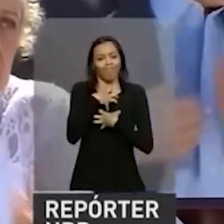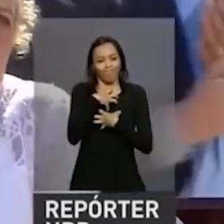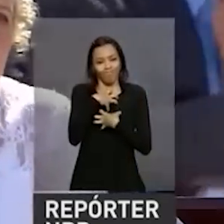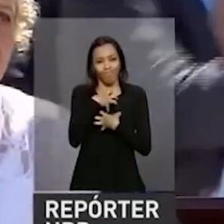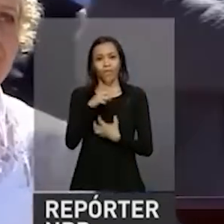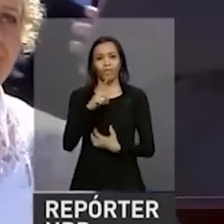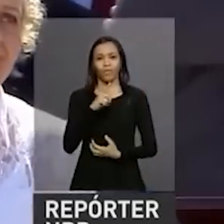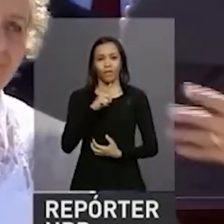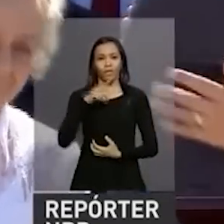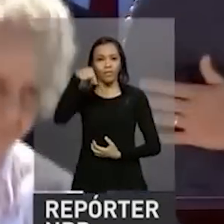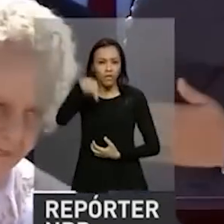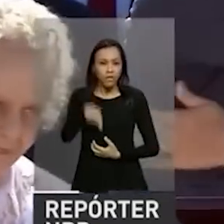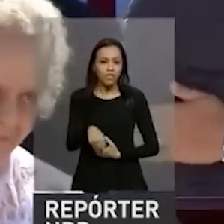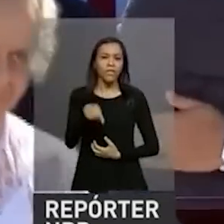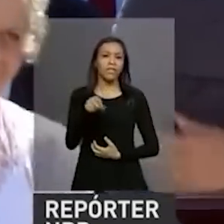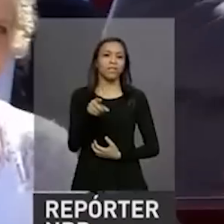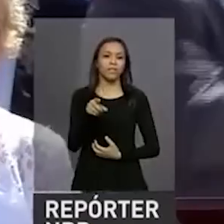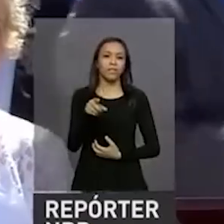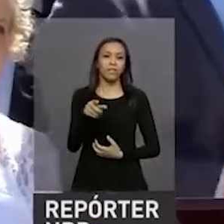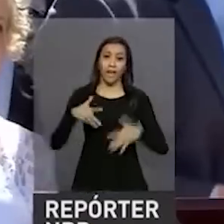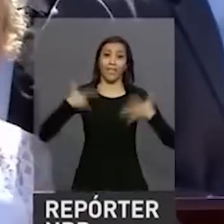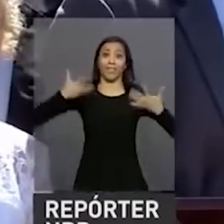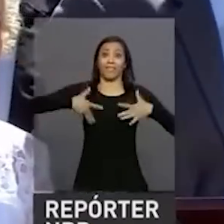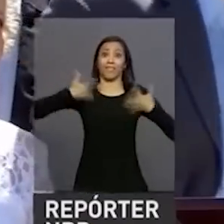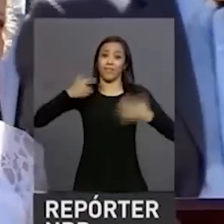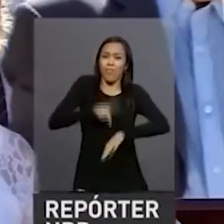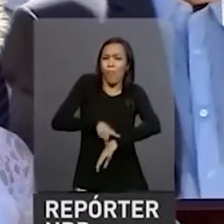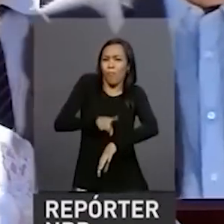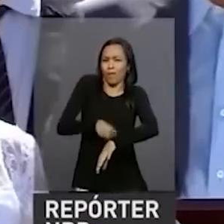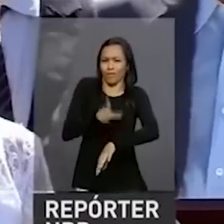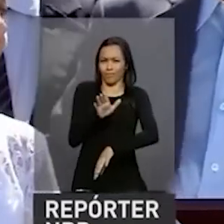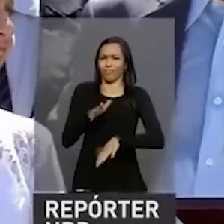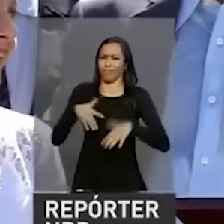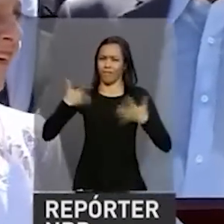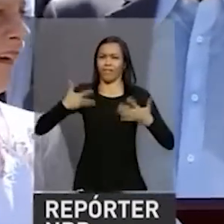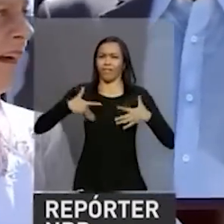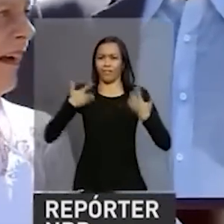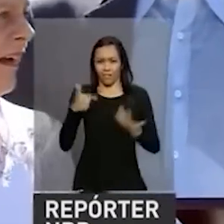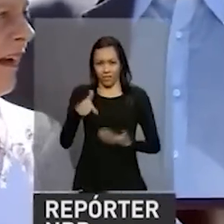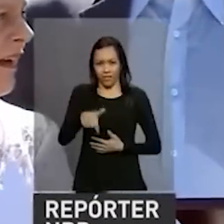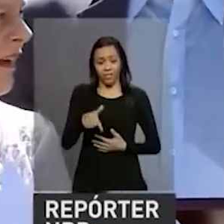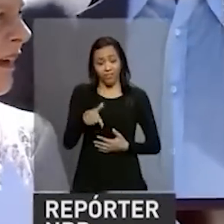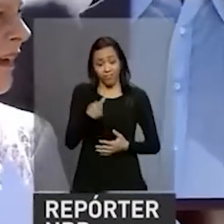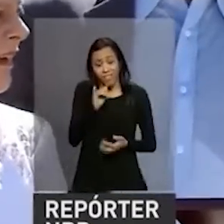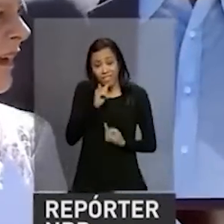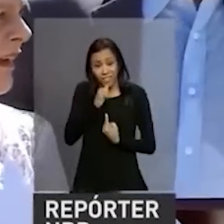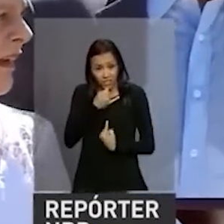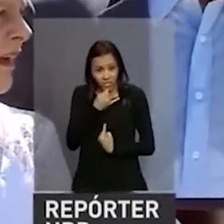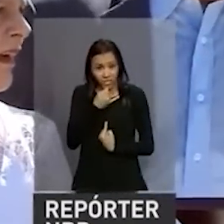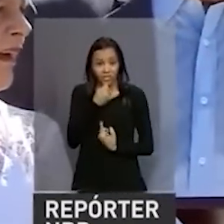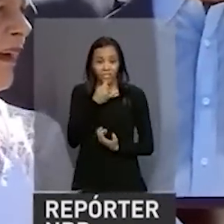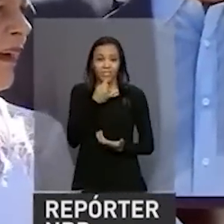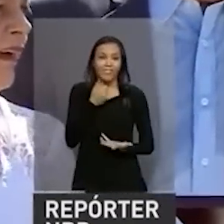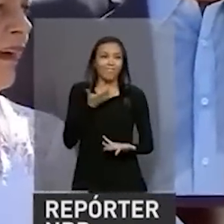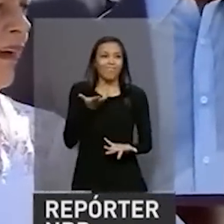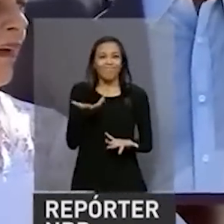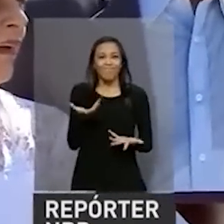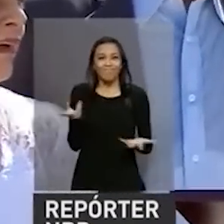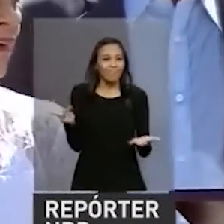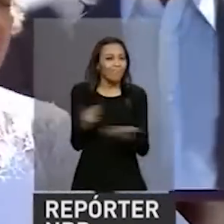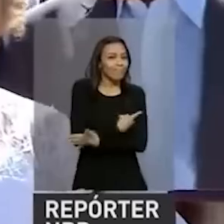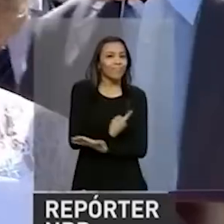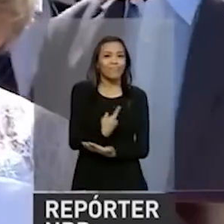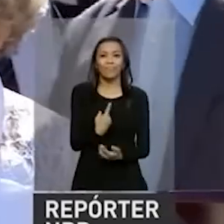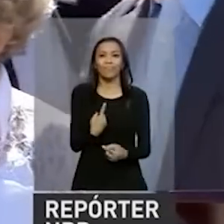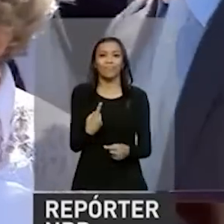tem aqui fora aqui nos Estados Unidos no próprio se pé que ele foi ovacionado por republicanos o libertários